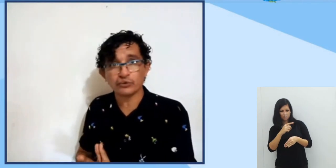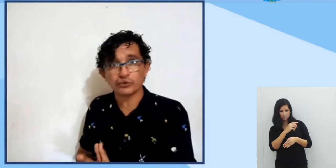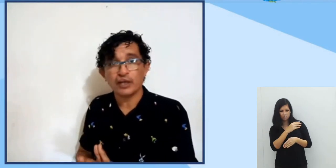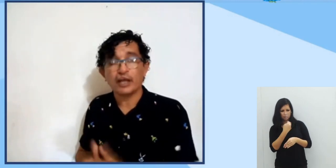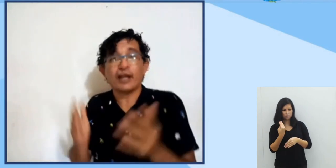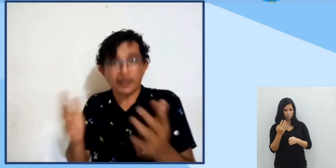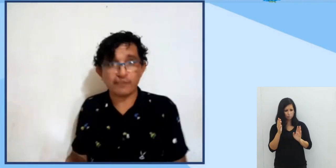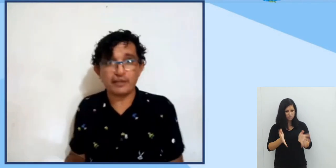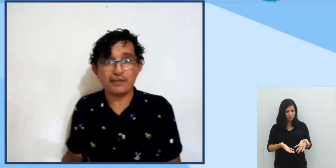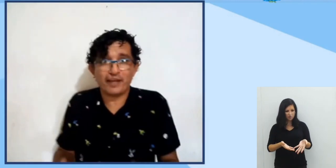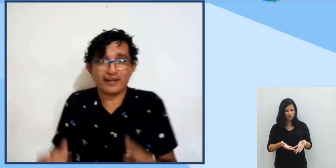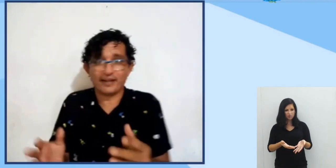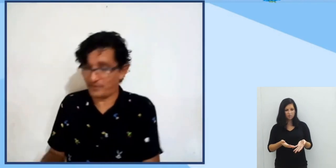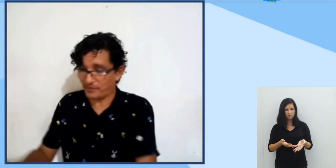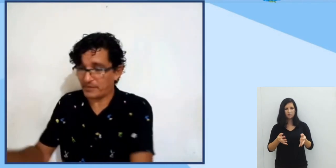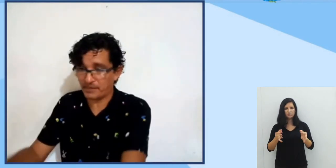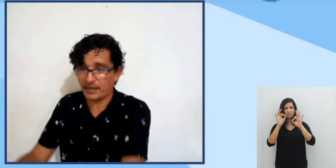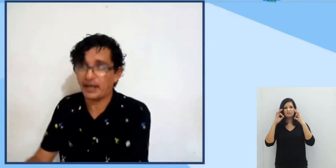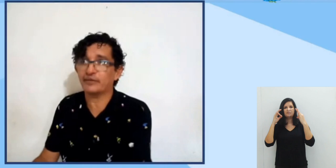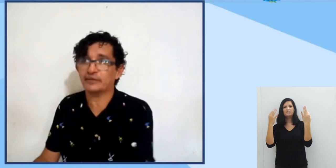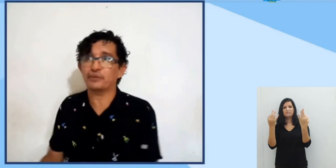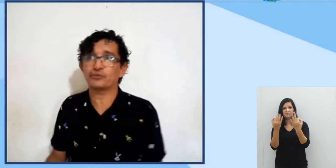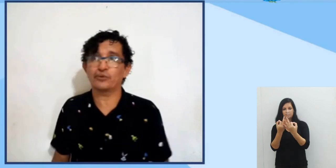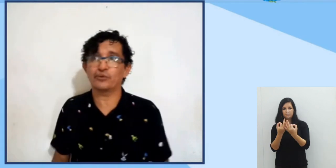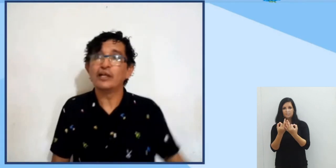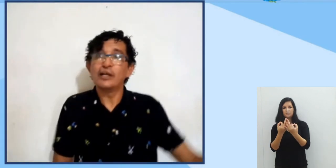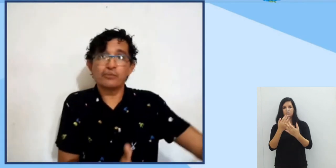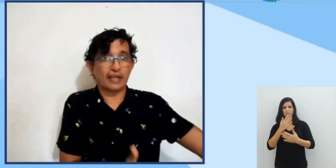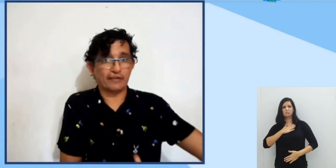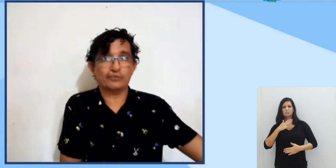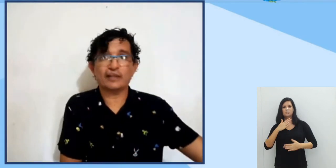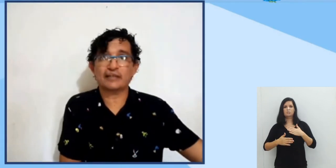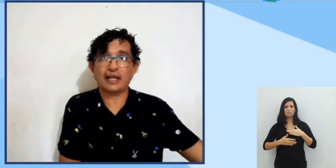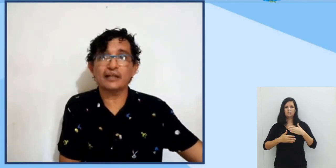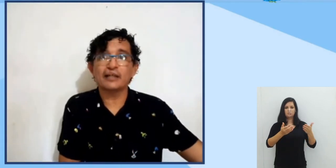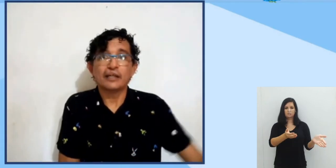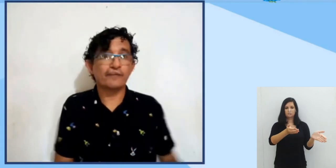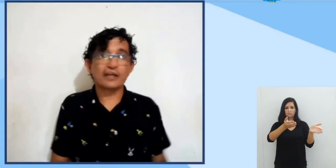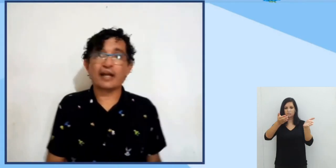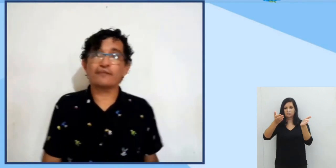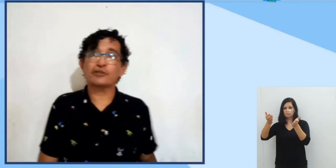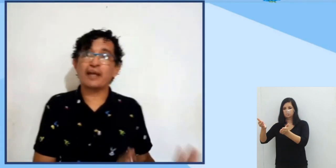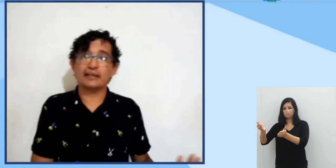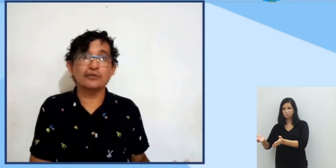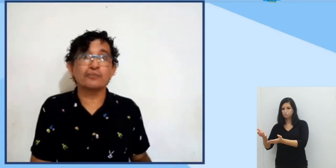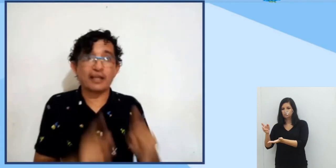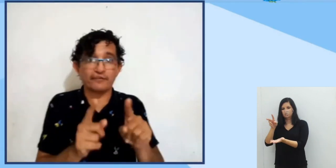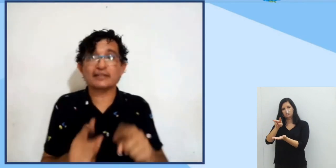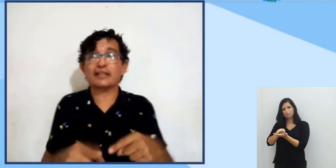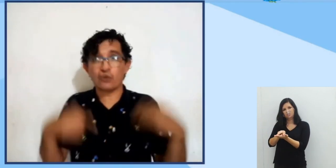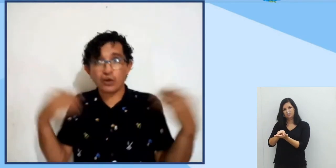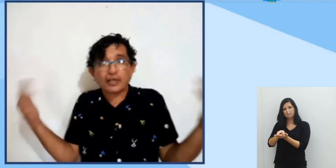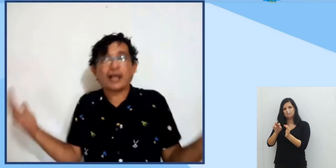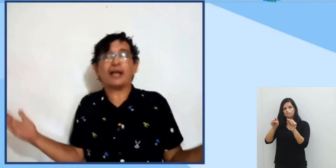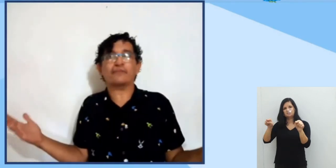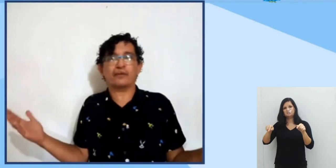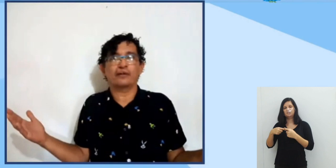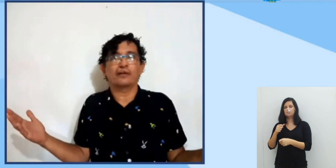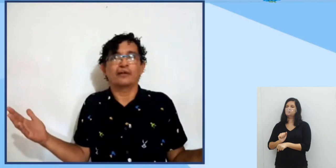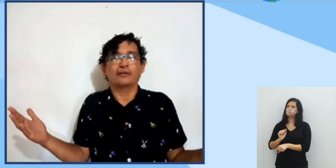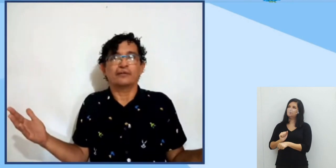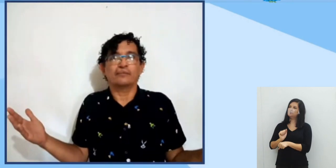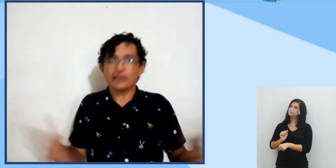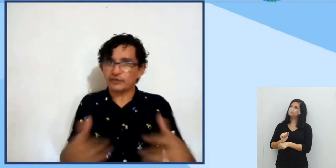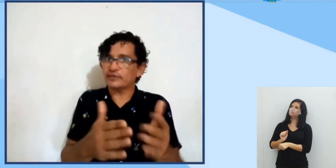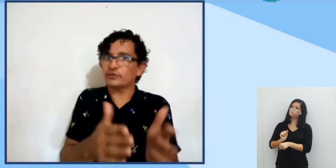estavam mortos. Aí o que é que a família pegava? A família pegava essa pessoa, botava numa sala e ficava esperando para ver se ela